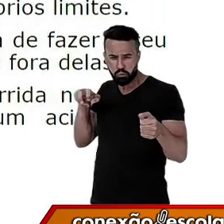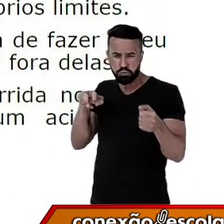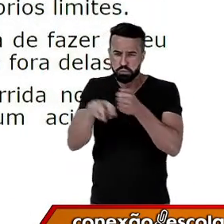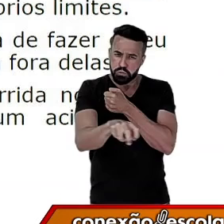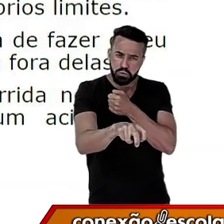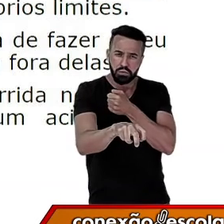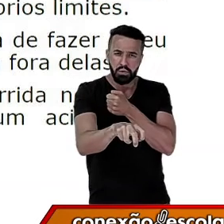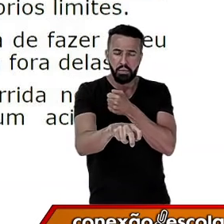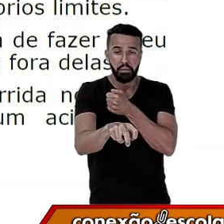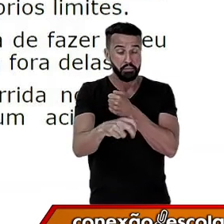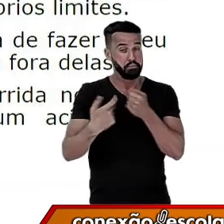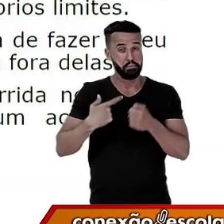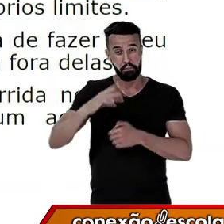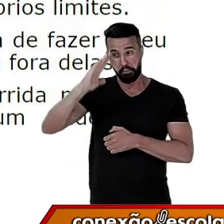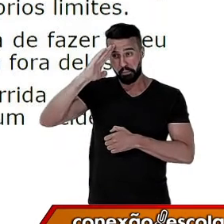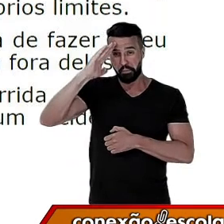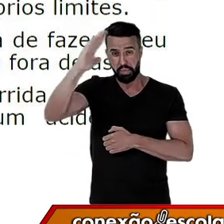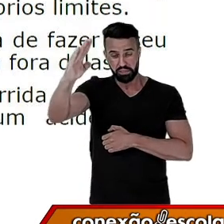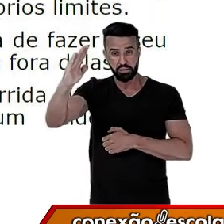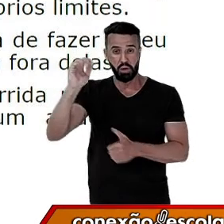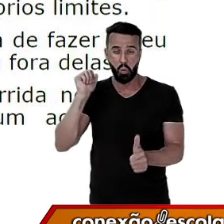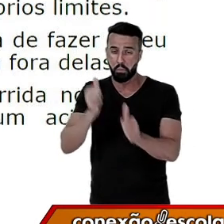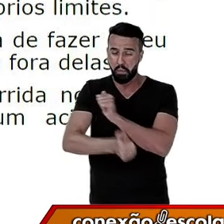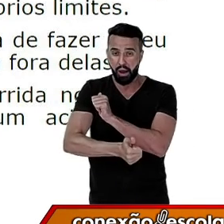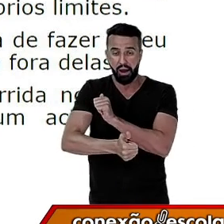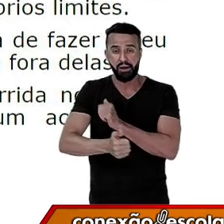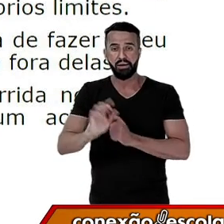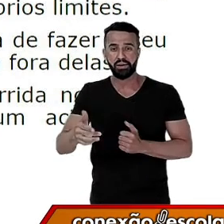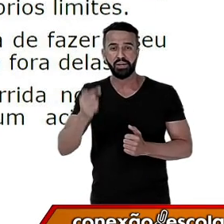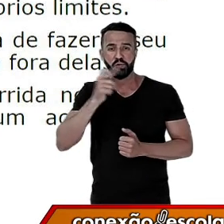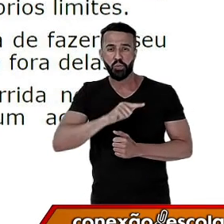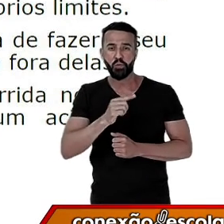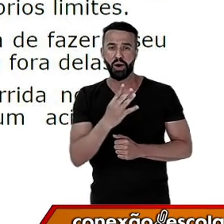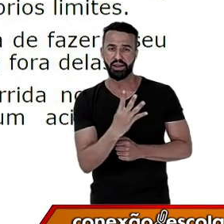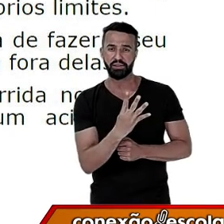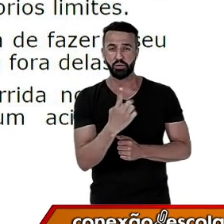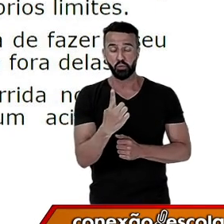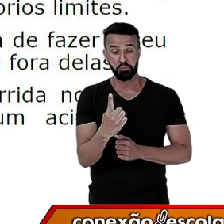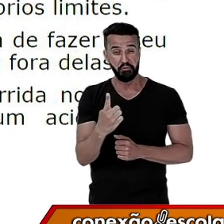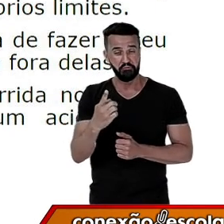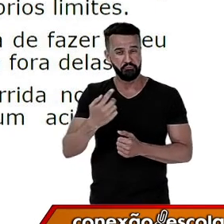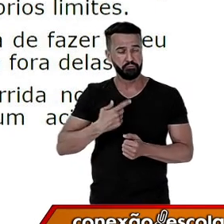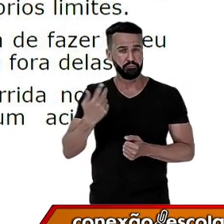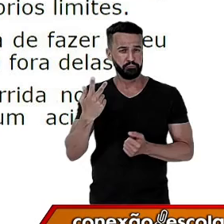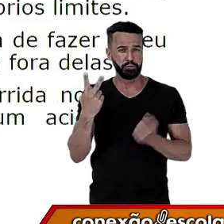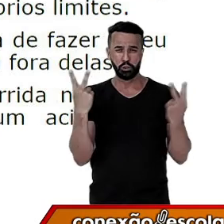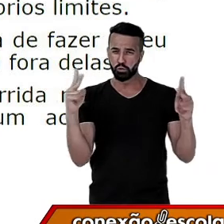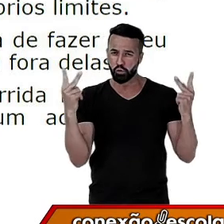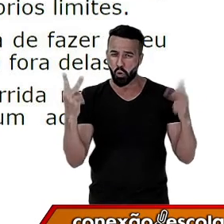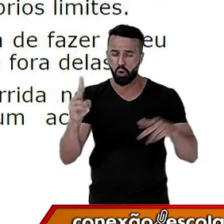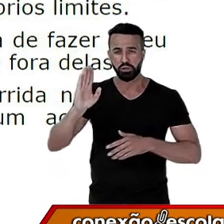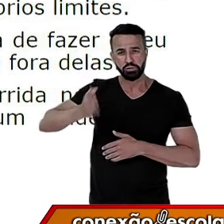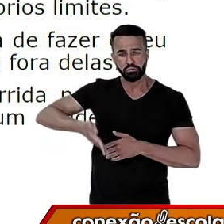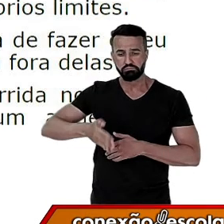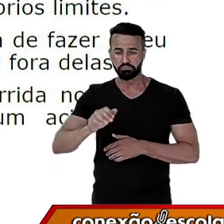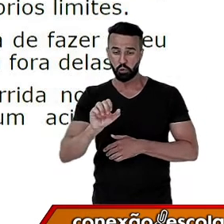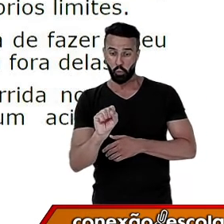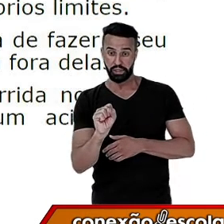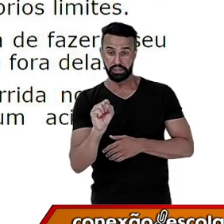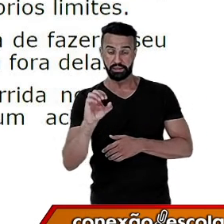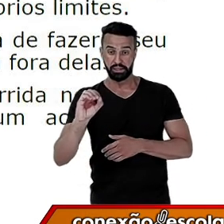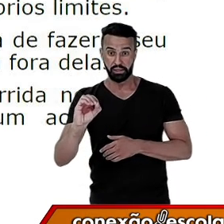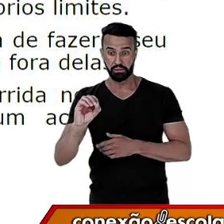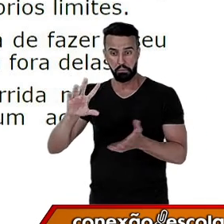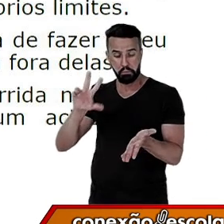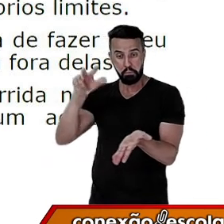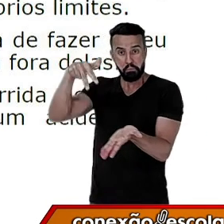Ele ganhou 3 títulos mundiais de Fórmula 1, 41 vitórias, ele subiu 80 pódios